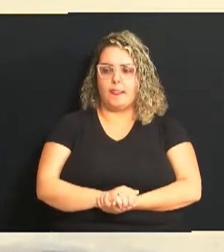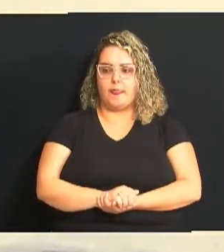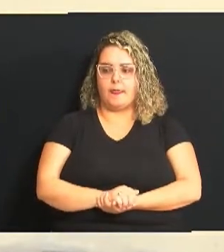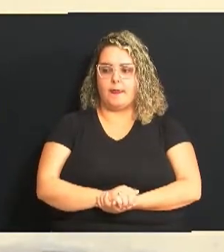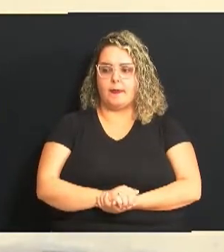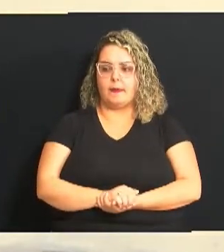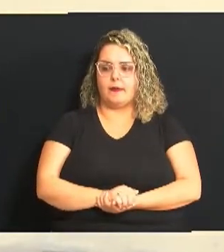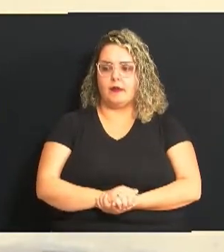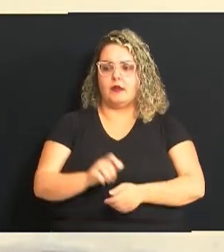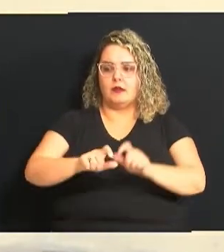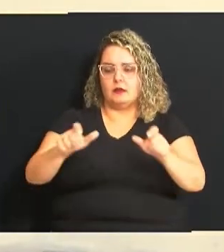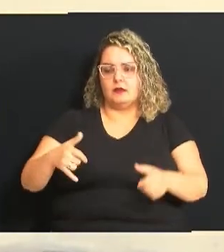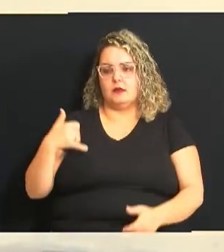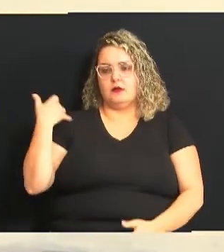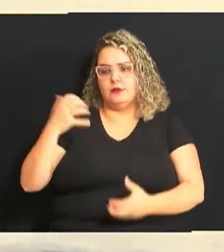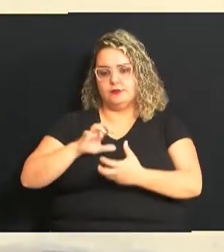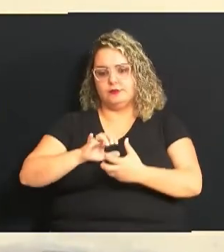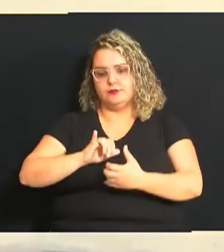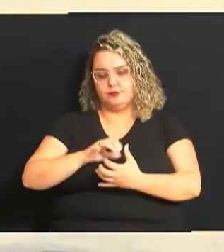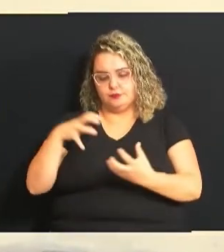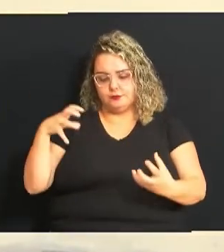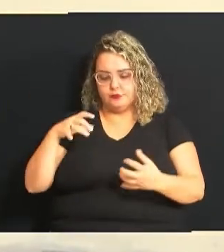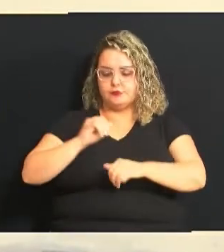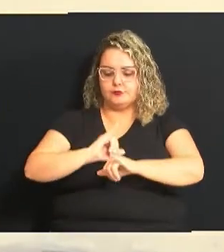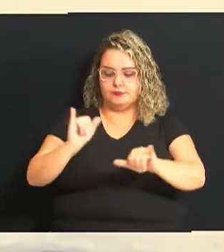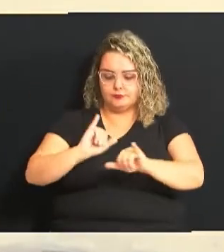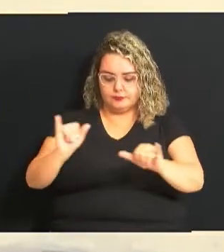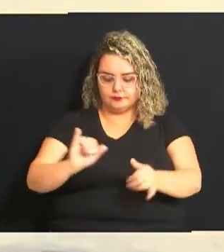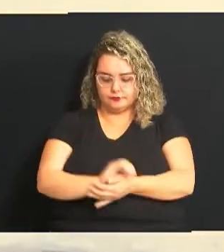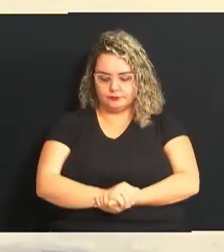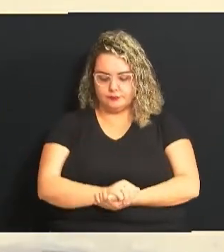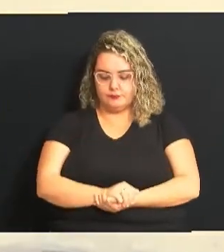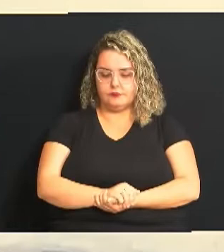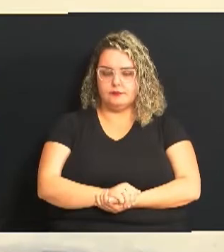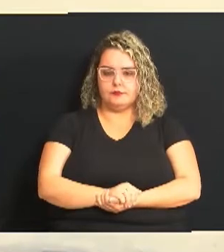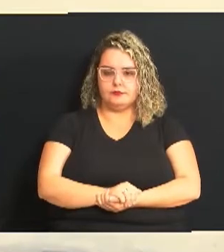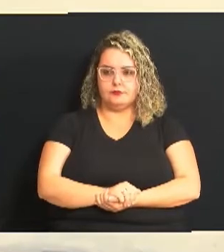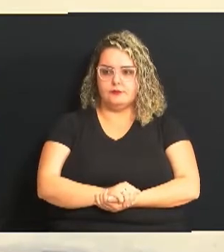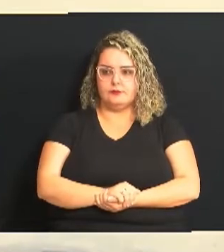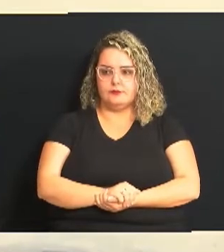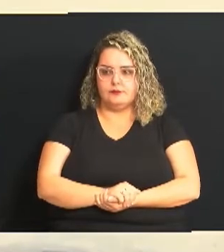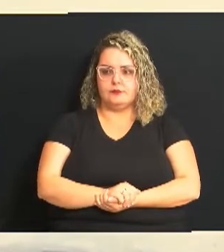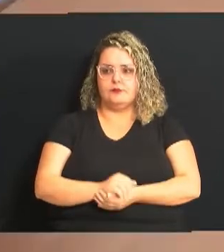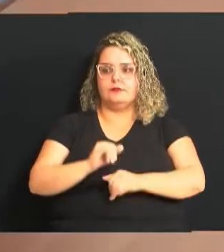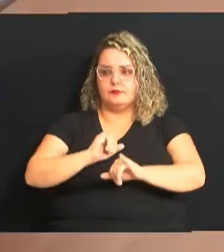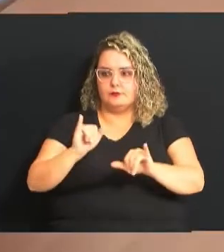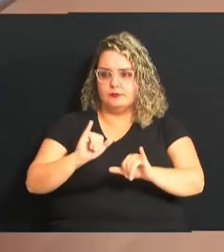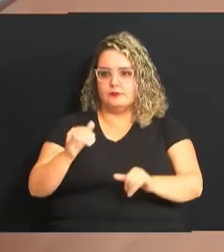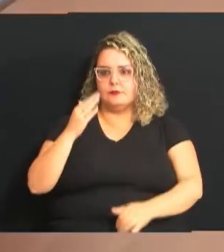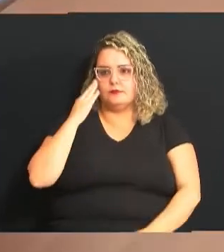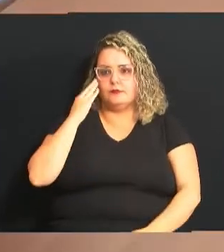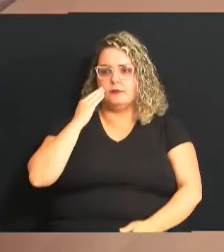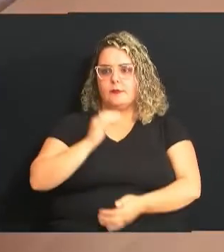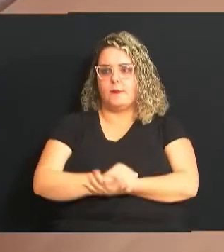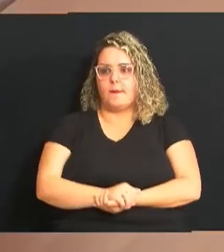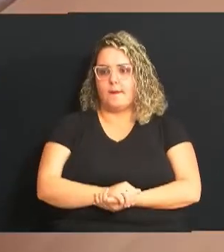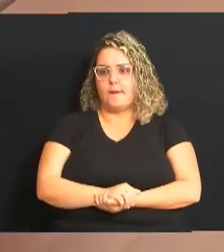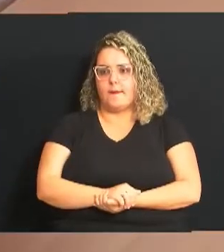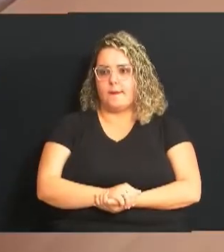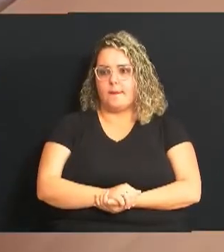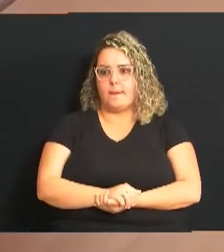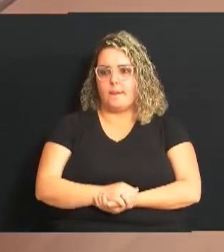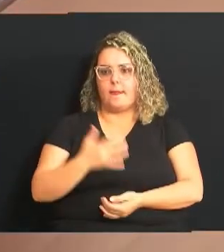que eu falo, é a divulgar, né? O divulgar para saber onde procurar também, muitas vezes. Muitas pessoas nem